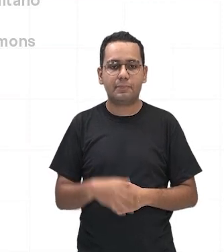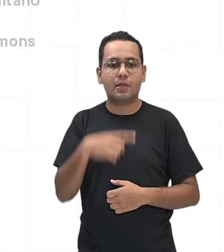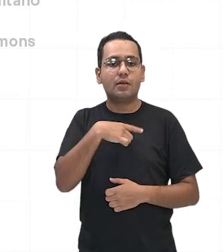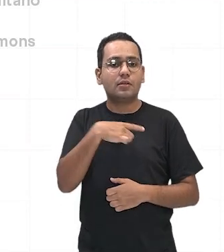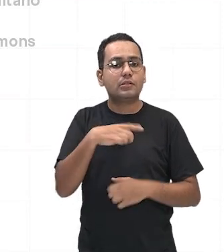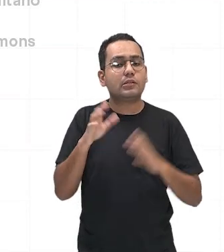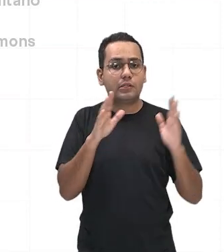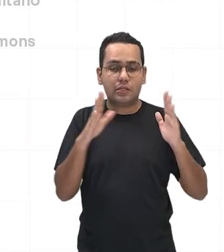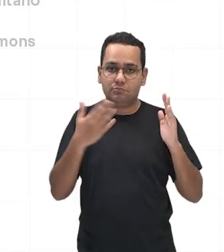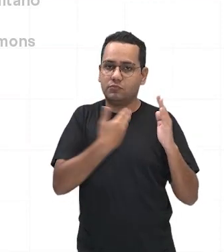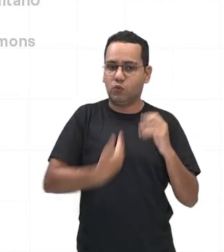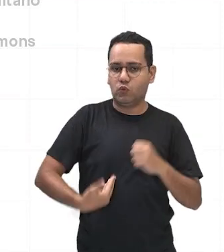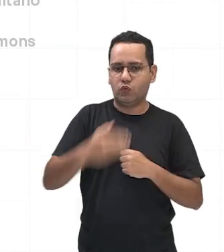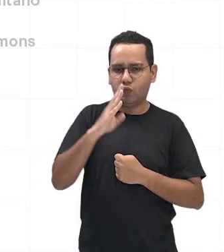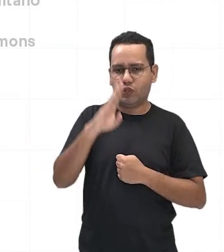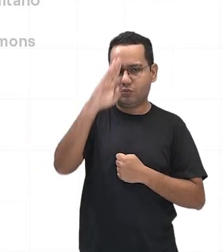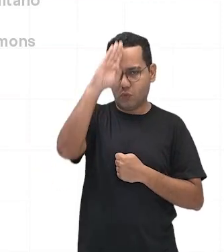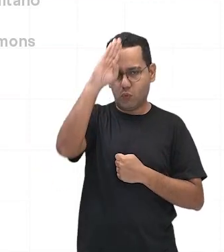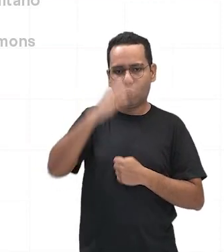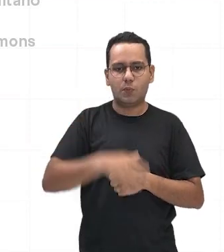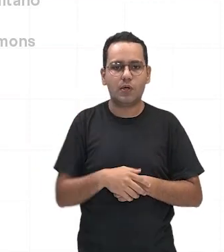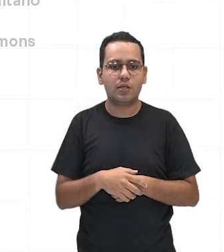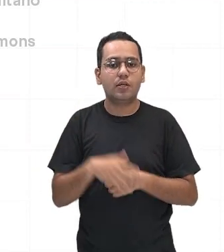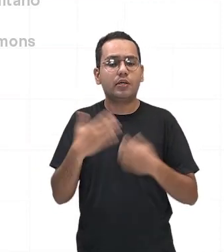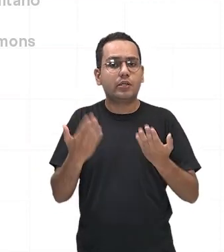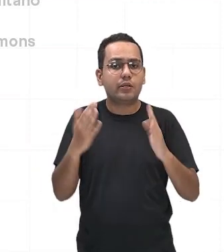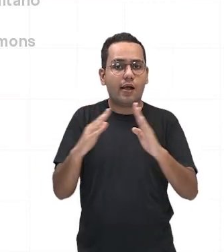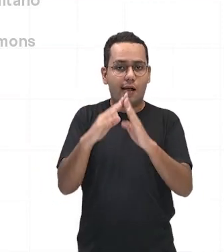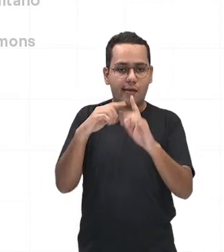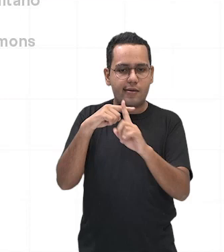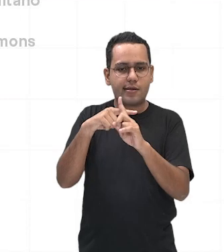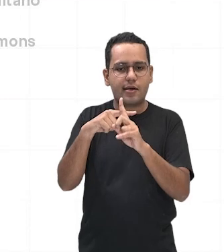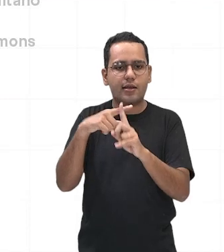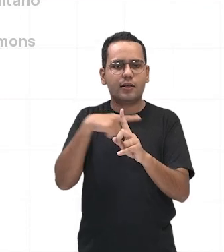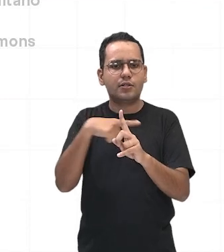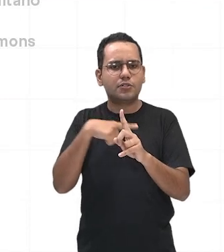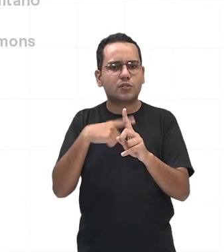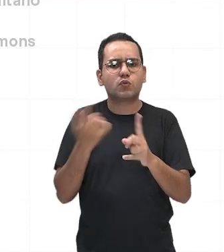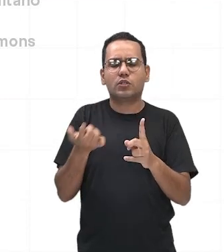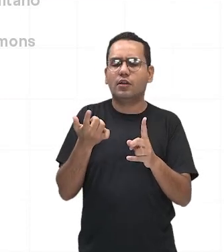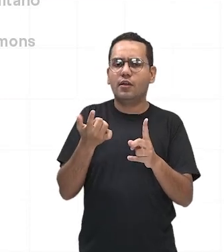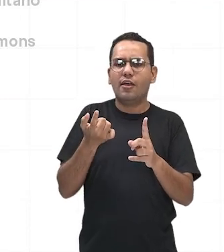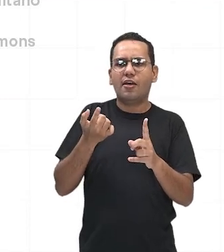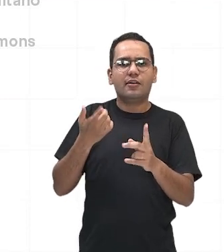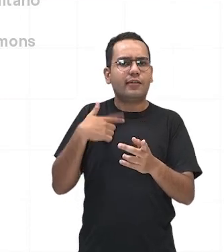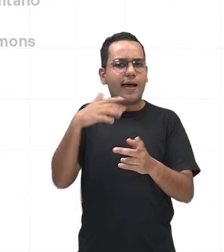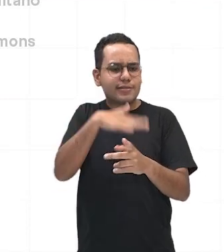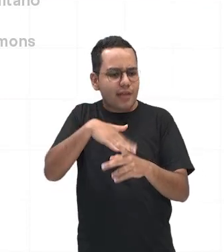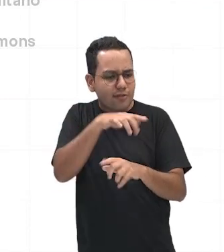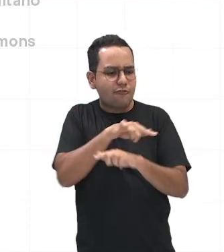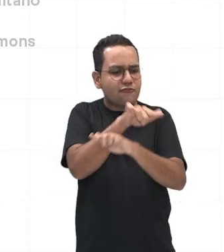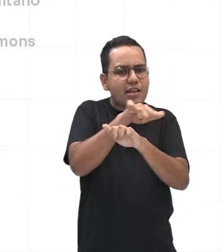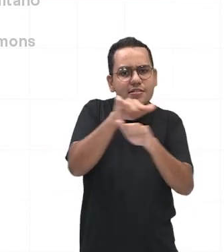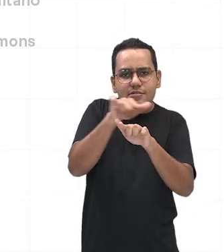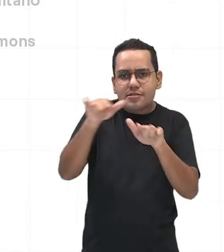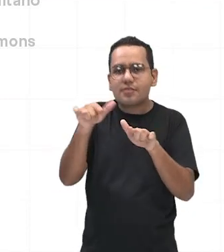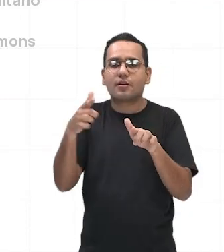a igreja ia, aos poucos, preenchendo os vazios deixados por ele até em fins do século